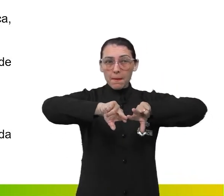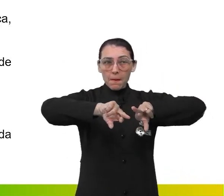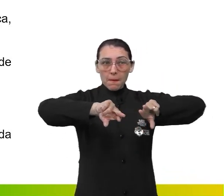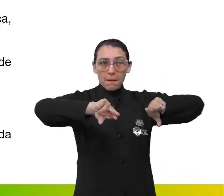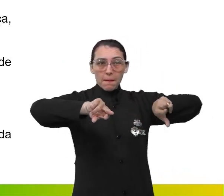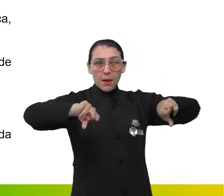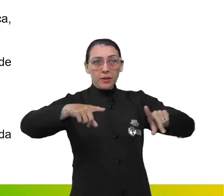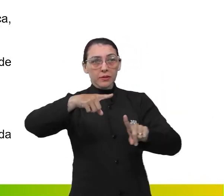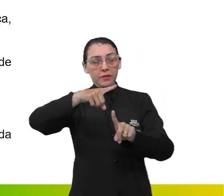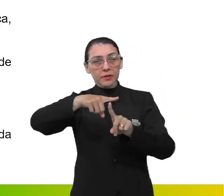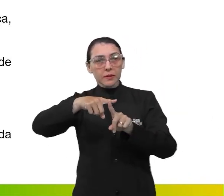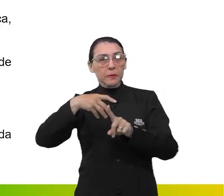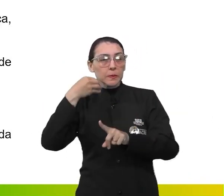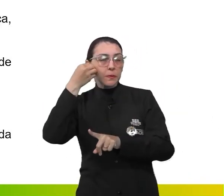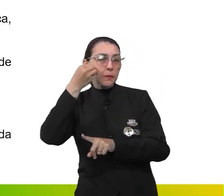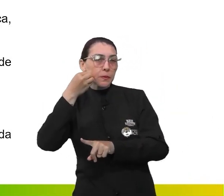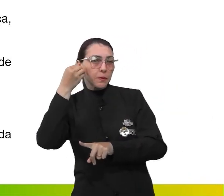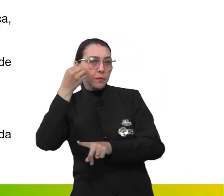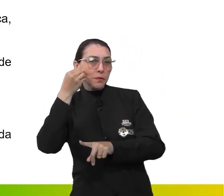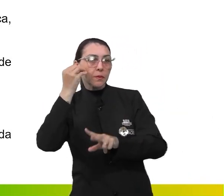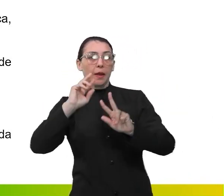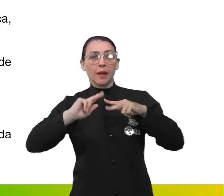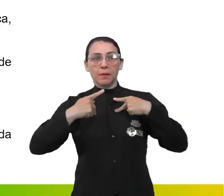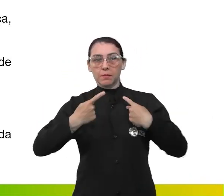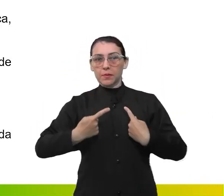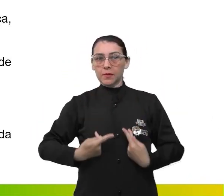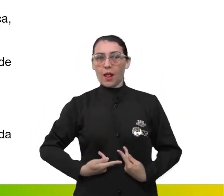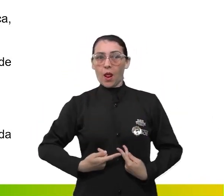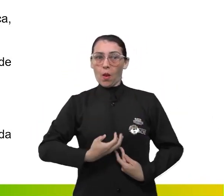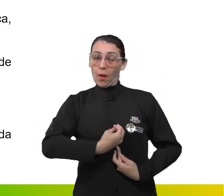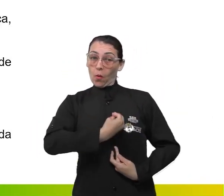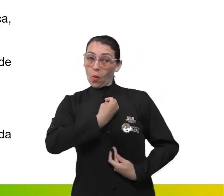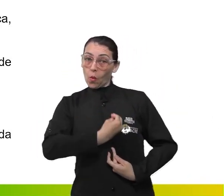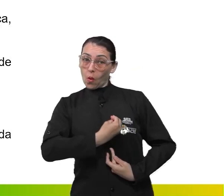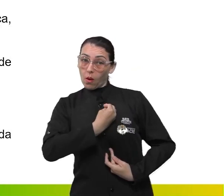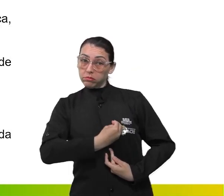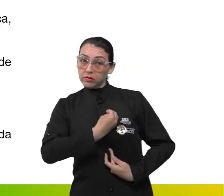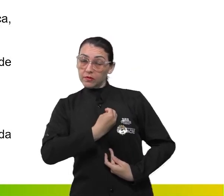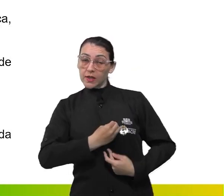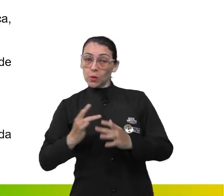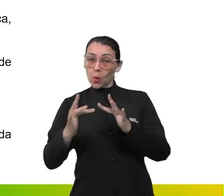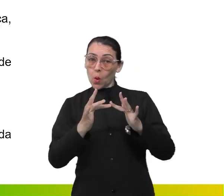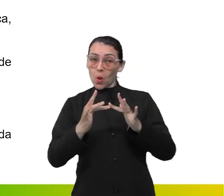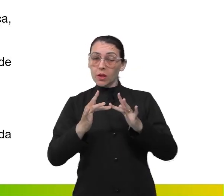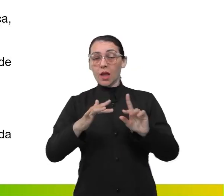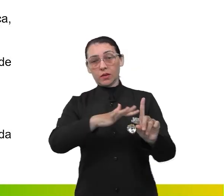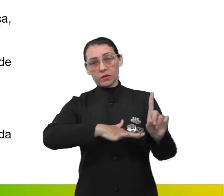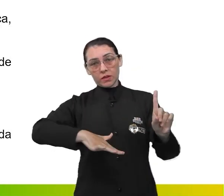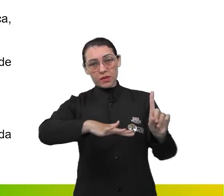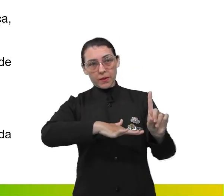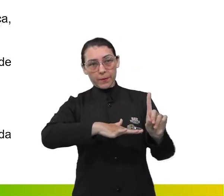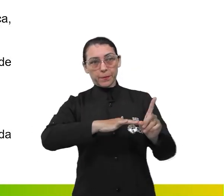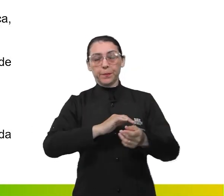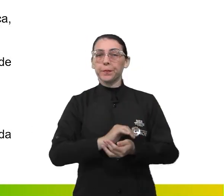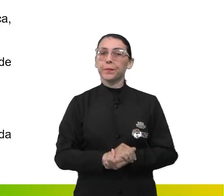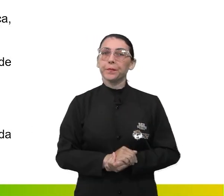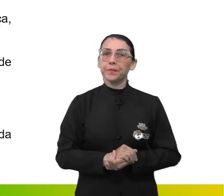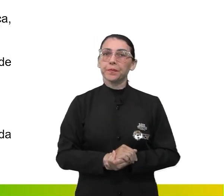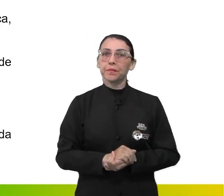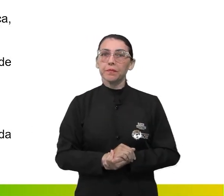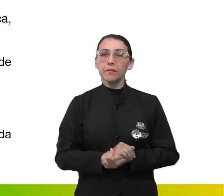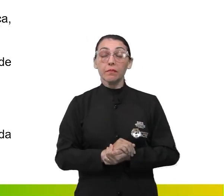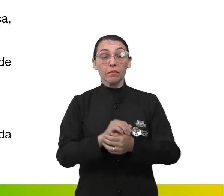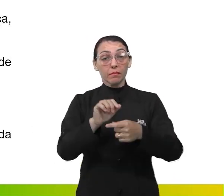política, em suas diversas formas, é inerente à experiência humana e ao convívio social.